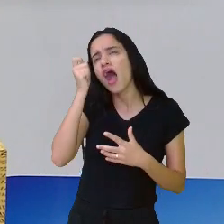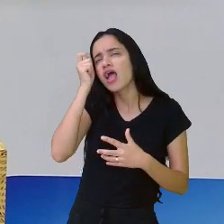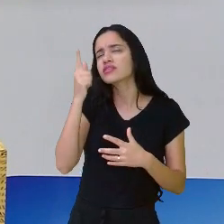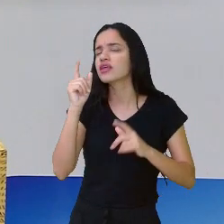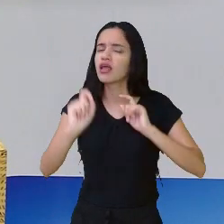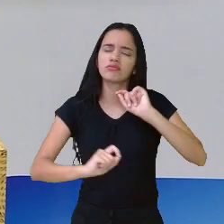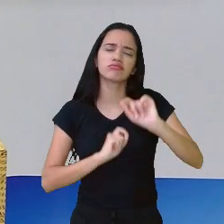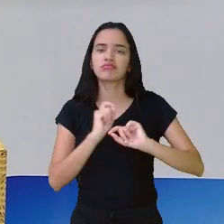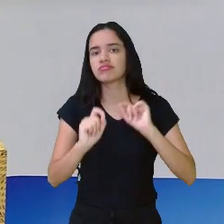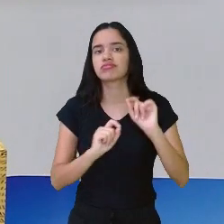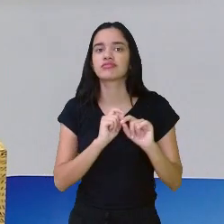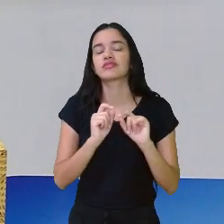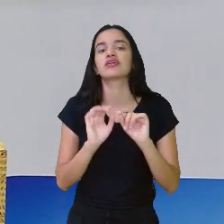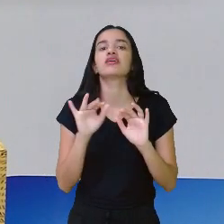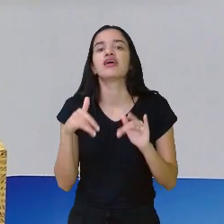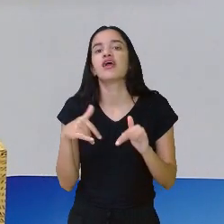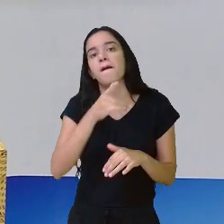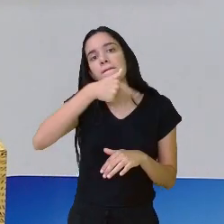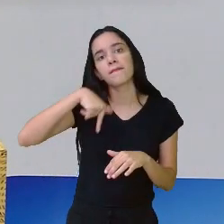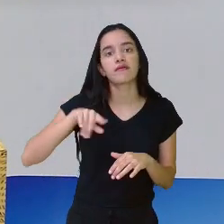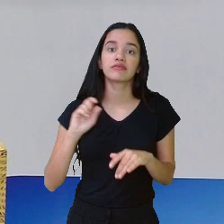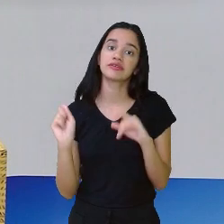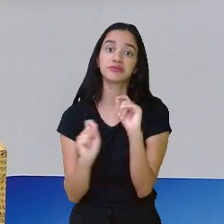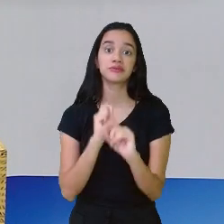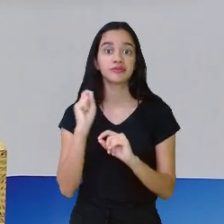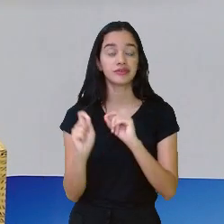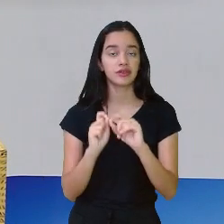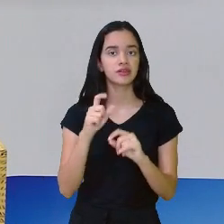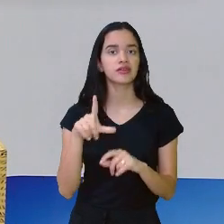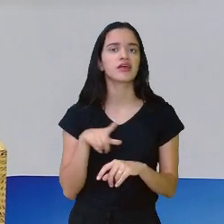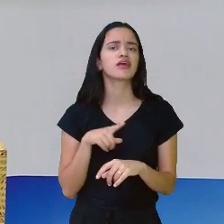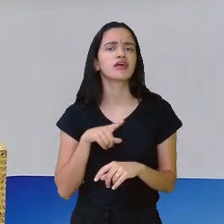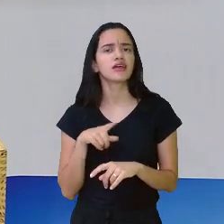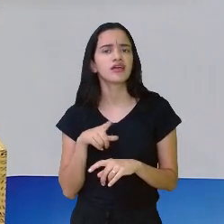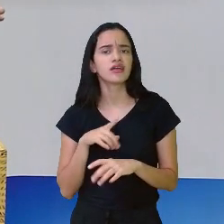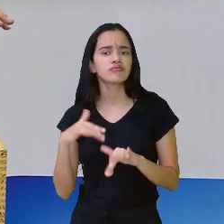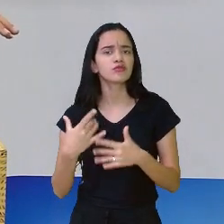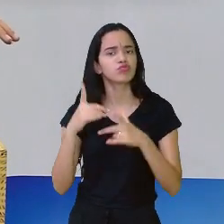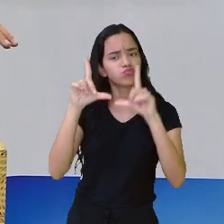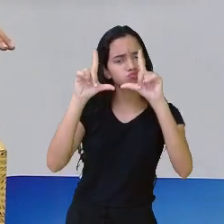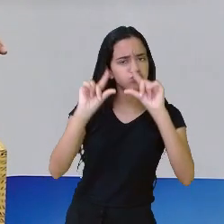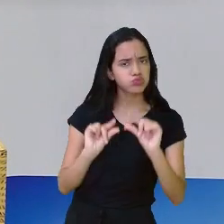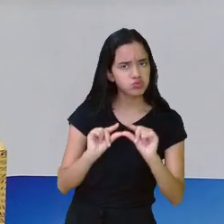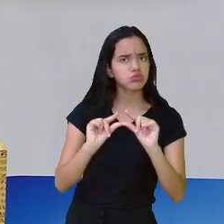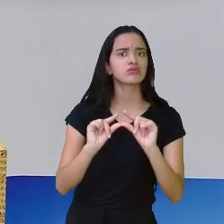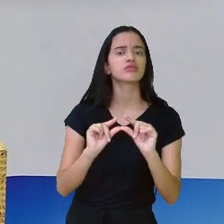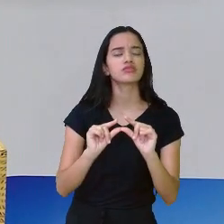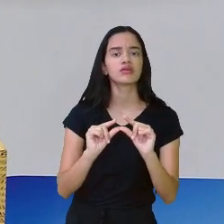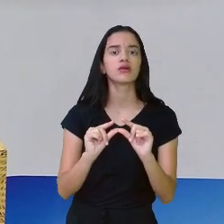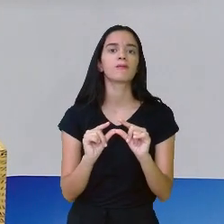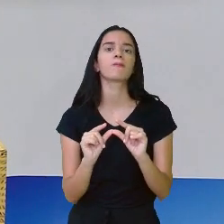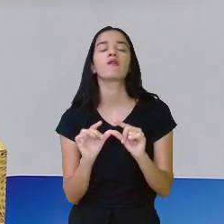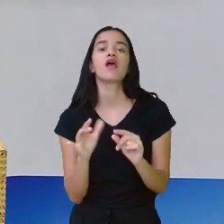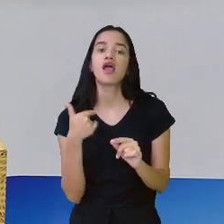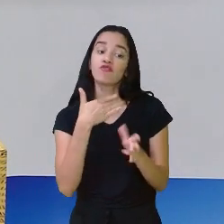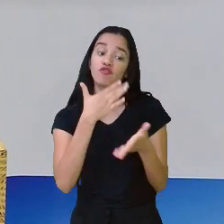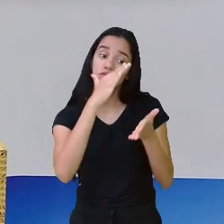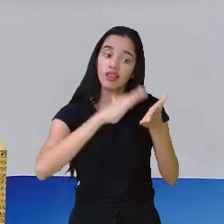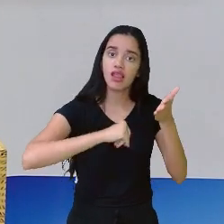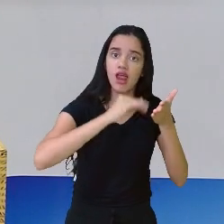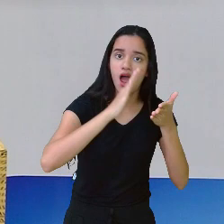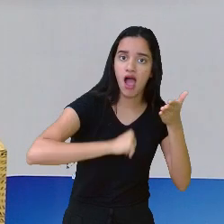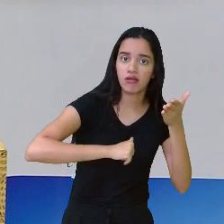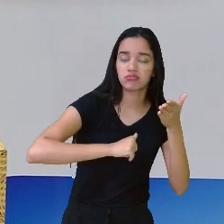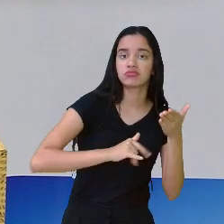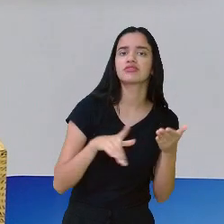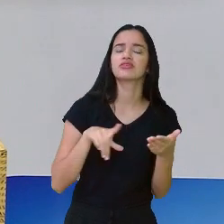ideia de quê? Passando a ideia para vocês de quê? De que algo foi ali diminuído, né? De algo que ali foi